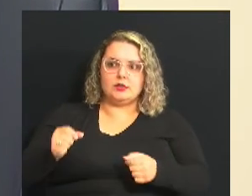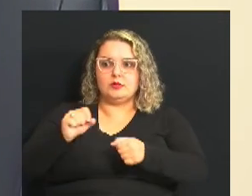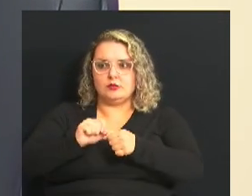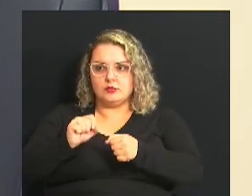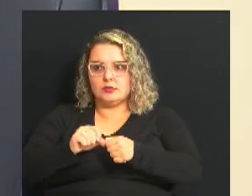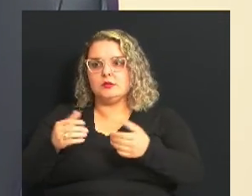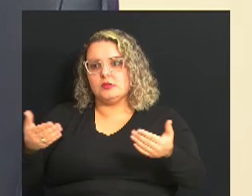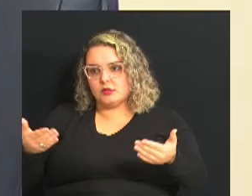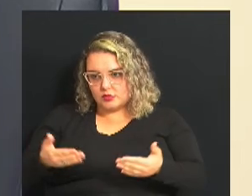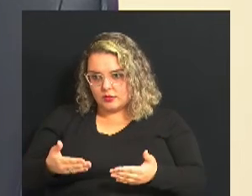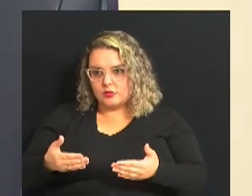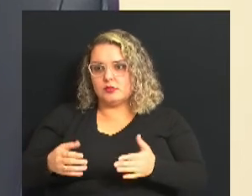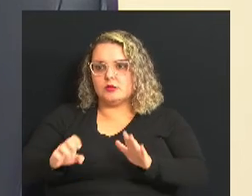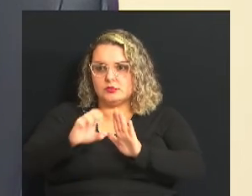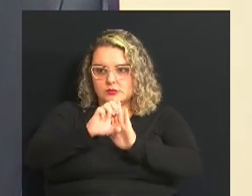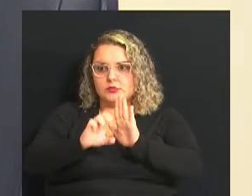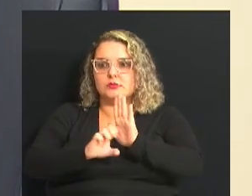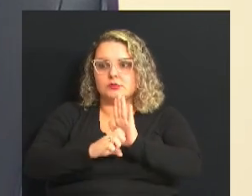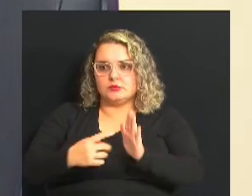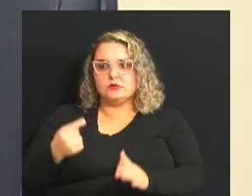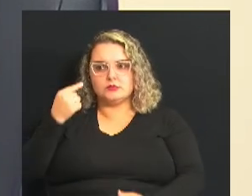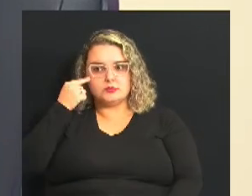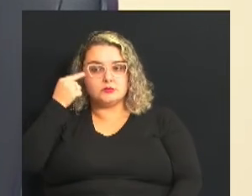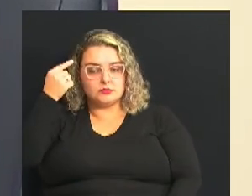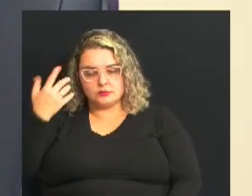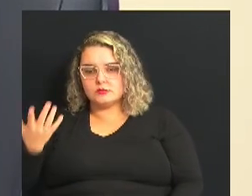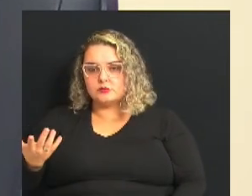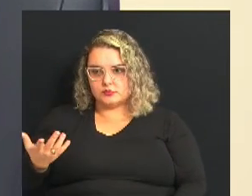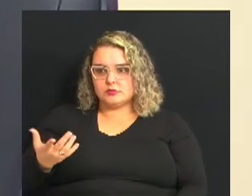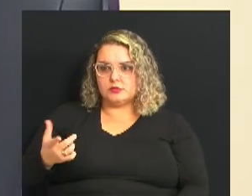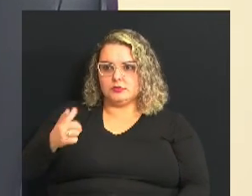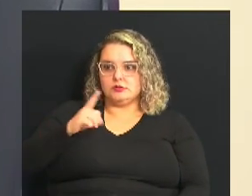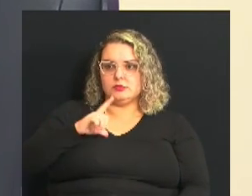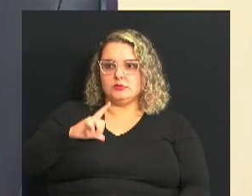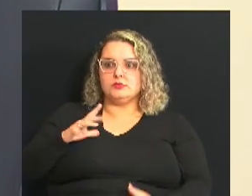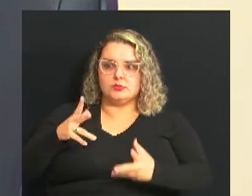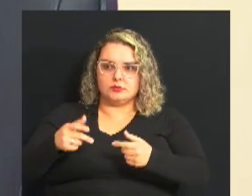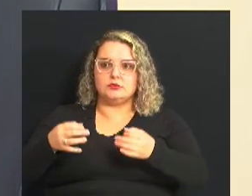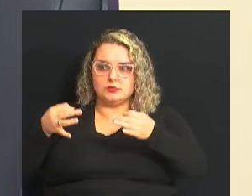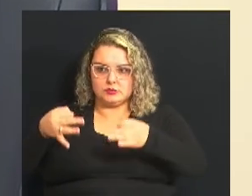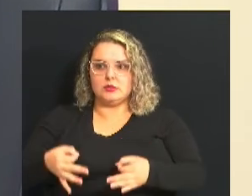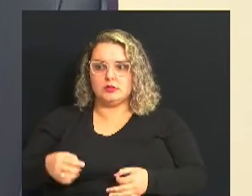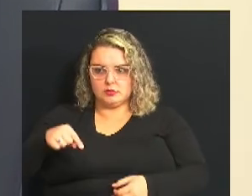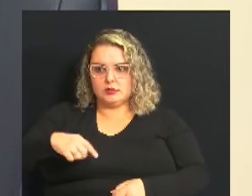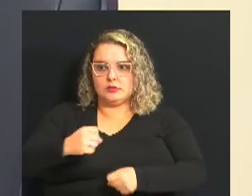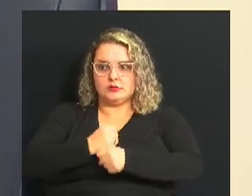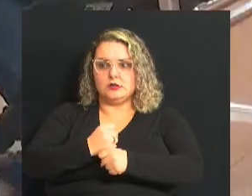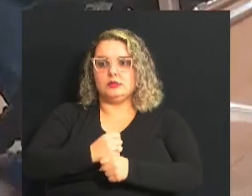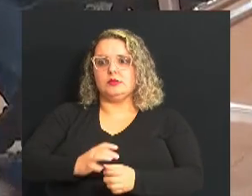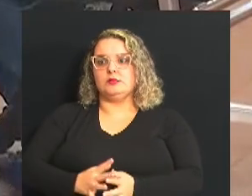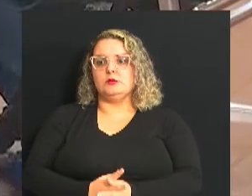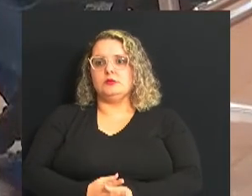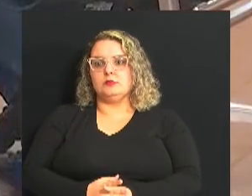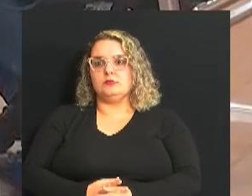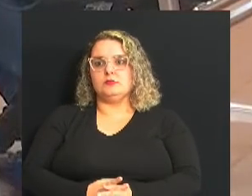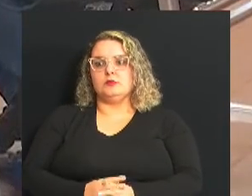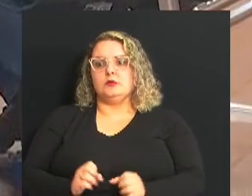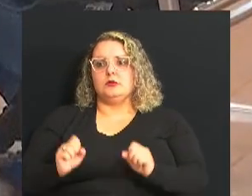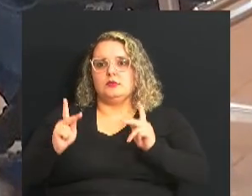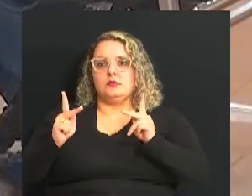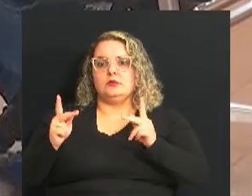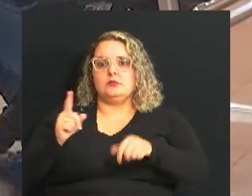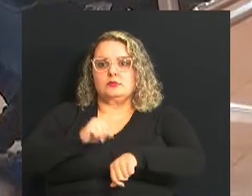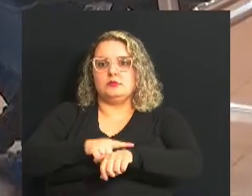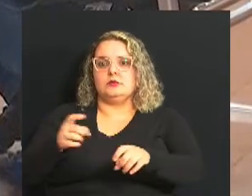por meio desse estatuto que imaginamos que ainda, se tudo der certo, ainda sai nesse ano. Ok. Nosso tempo encerrou?